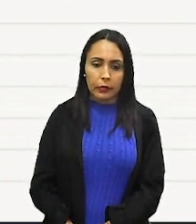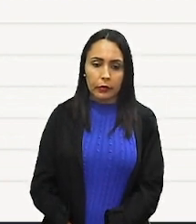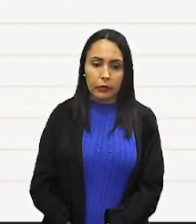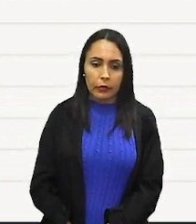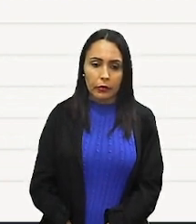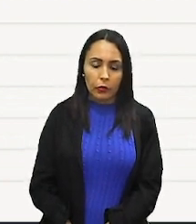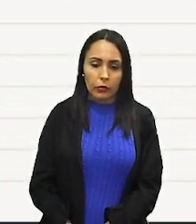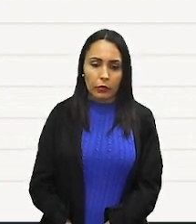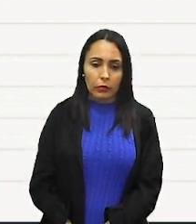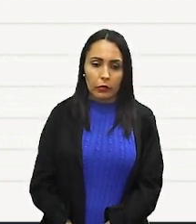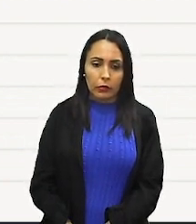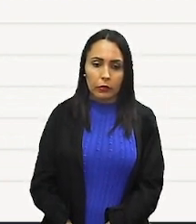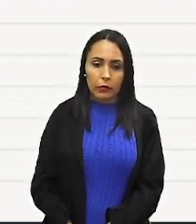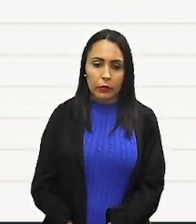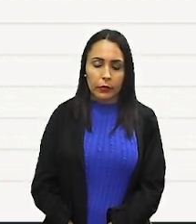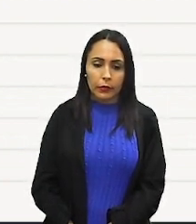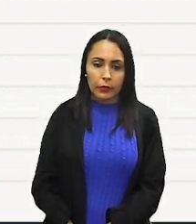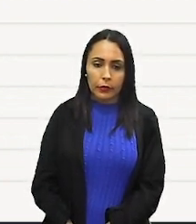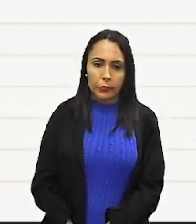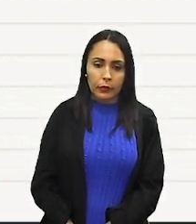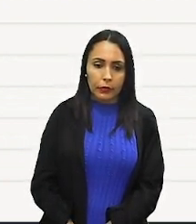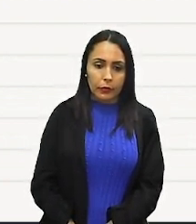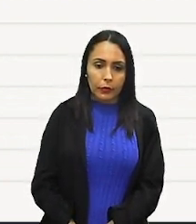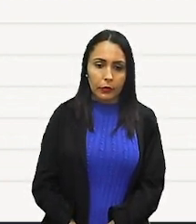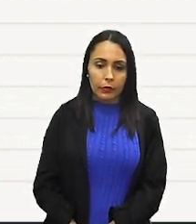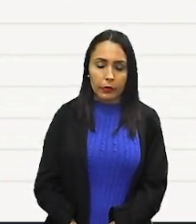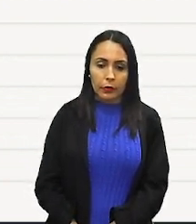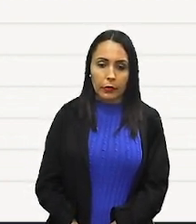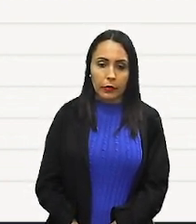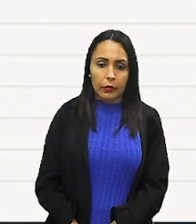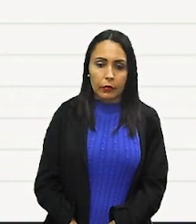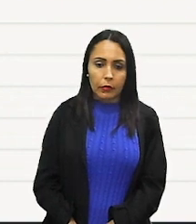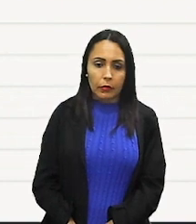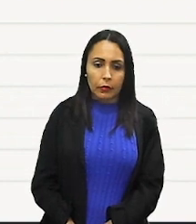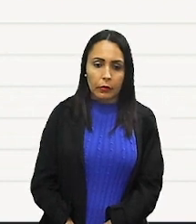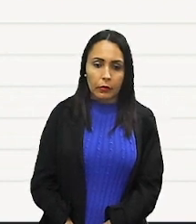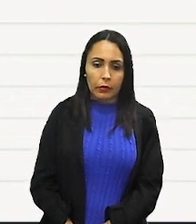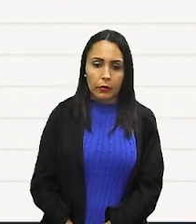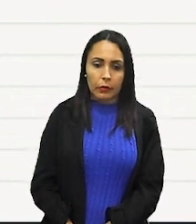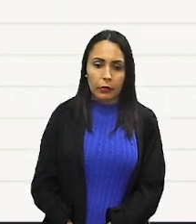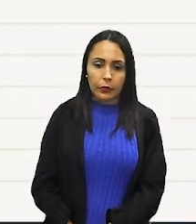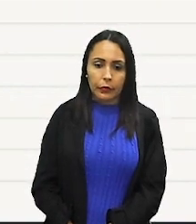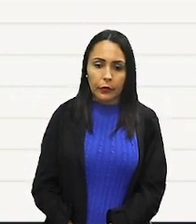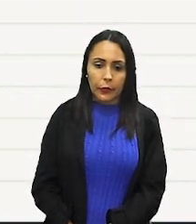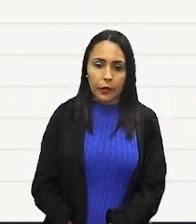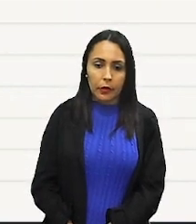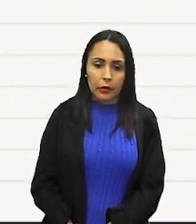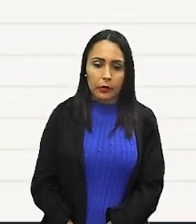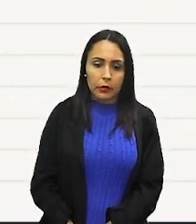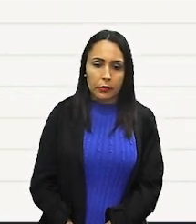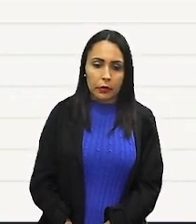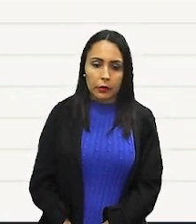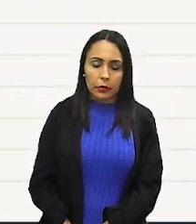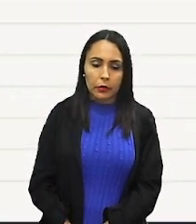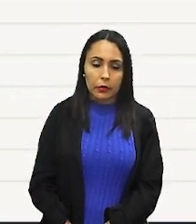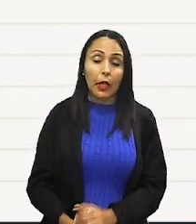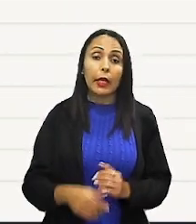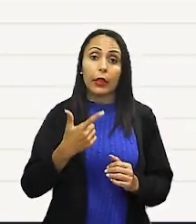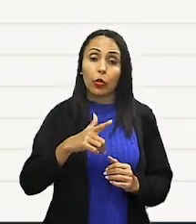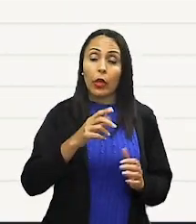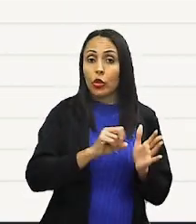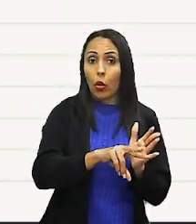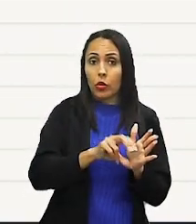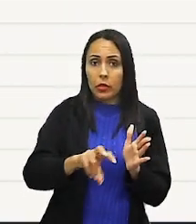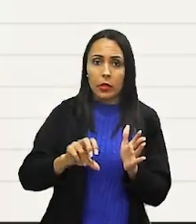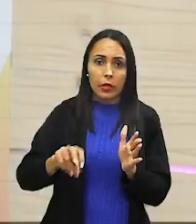produzem, preste atenção, eles não produzem toxina. Lembre que toxina geralmente é aquela substância que faz mal. O vírus não